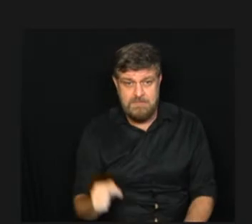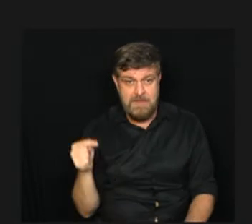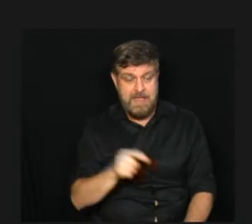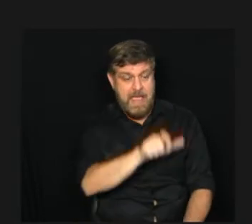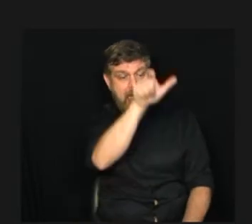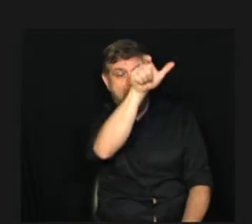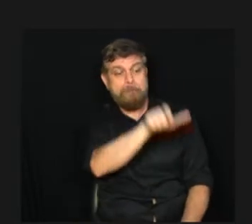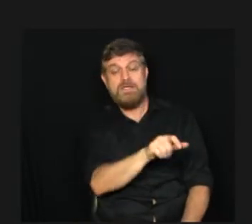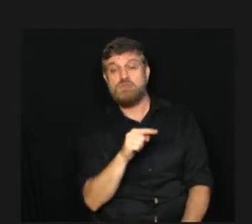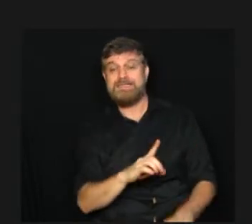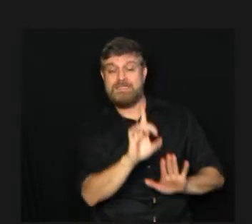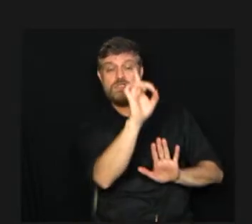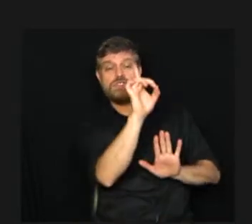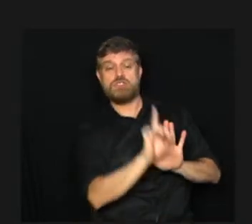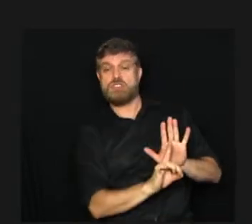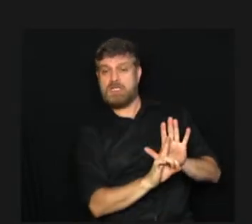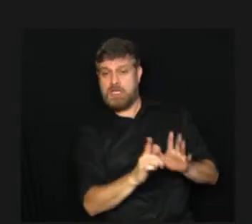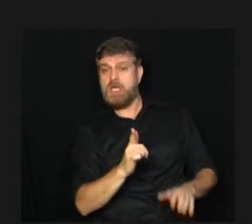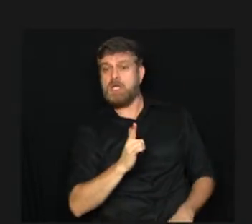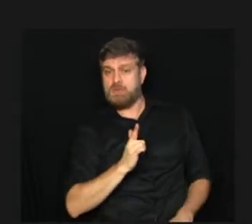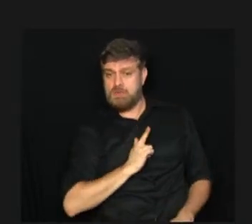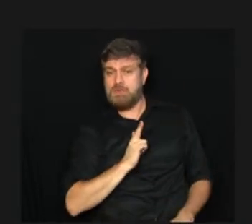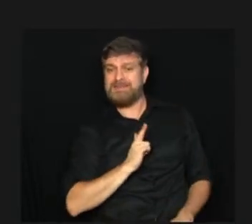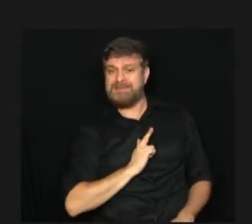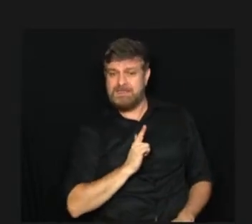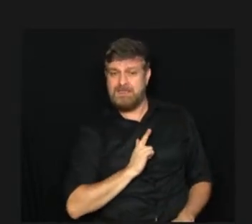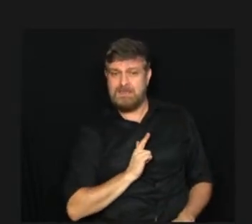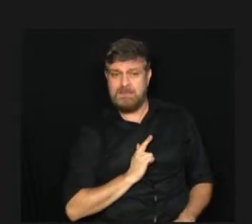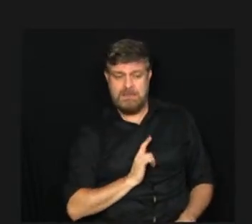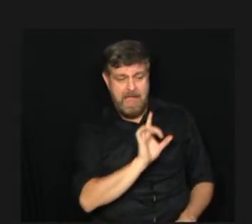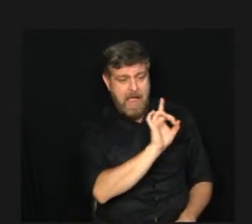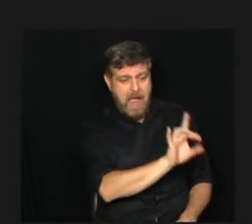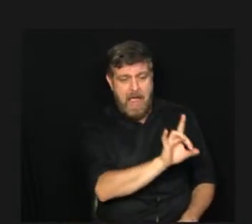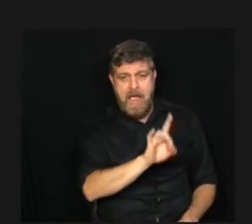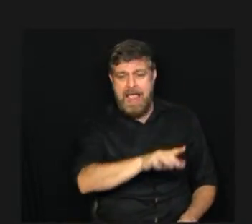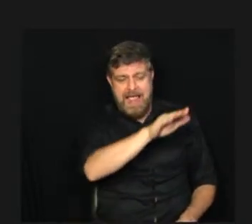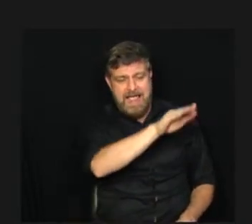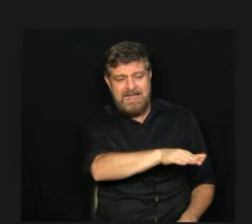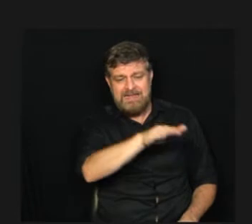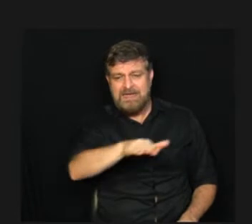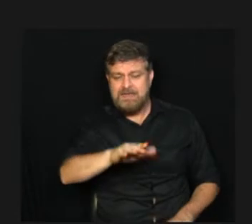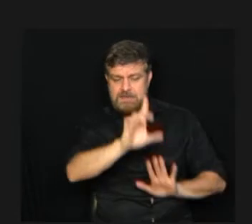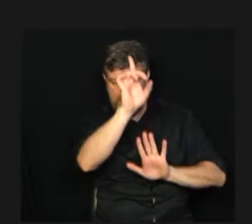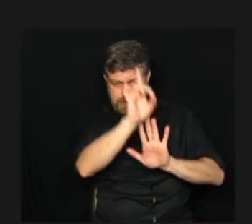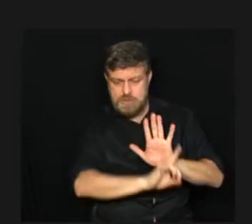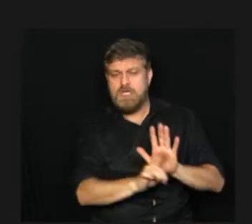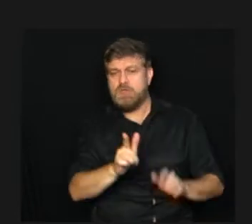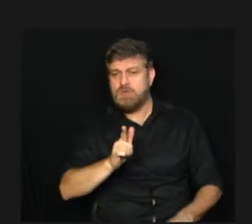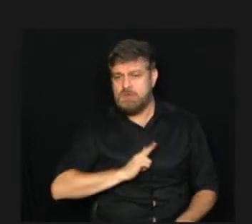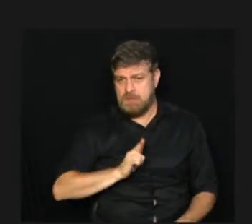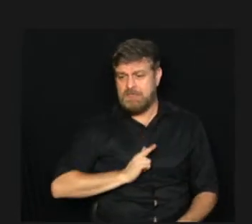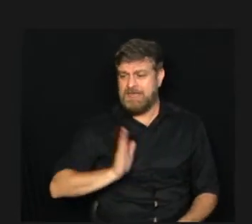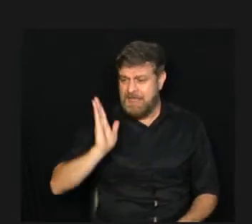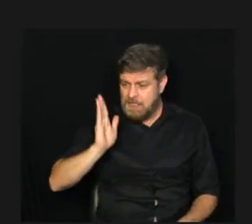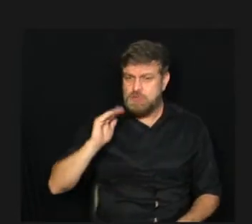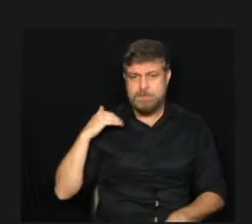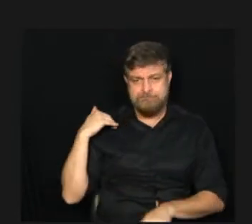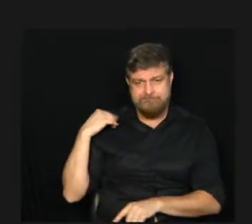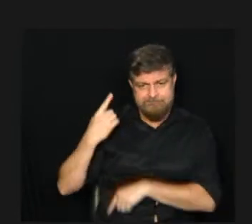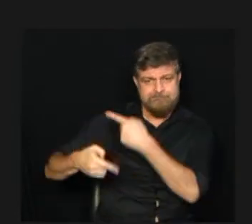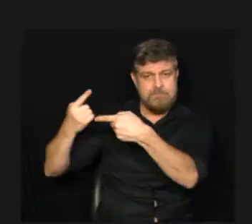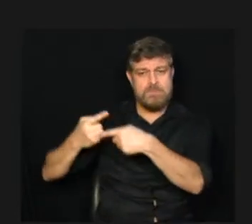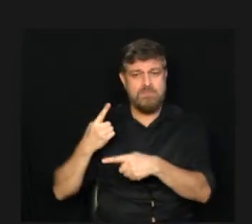de direitos já seria um grande avanço, né? Já seria um grande avanço porque